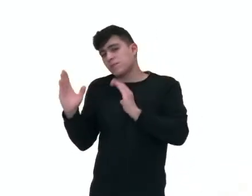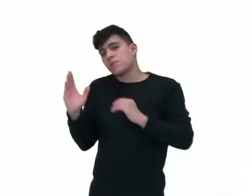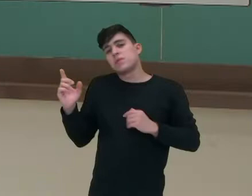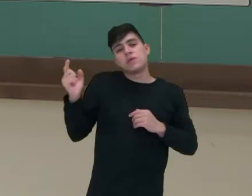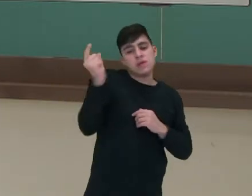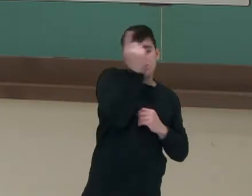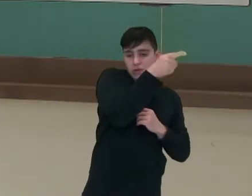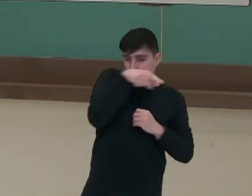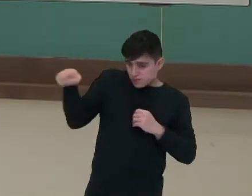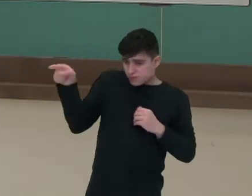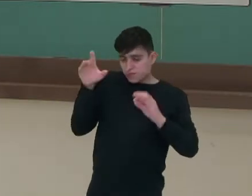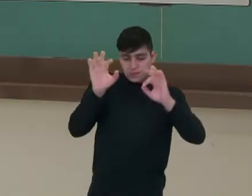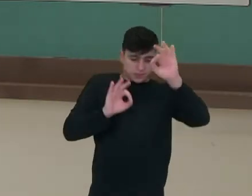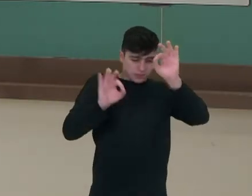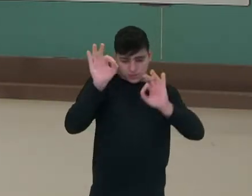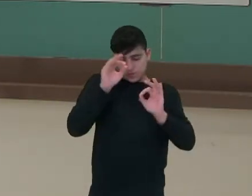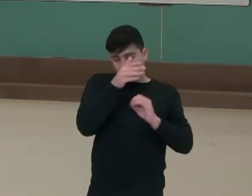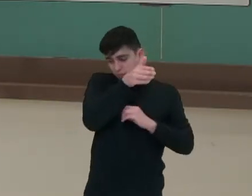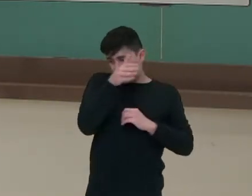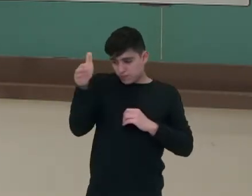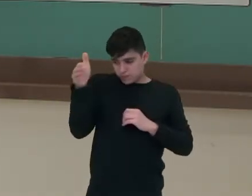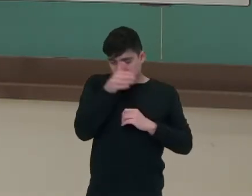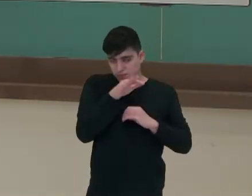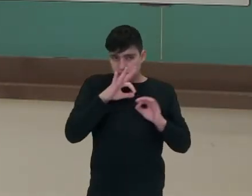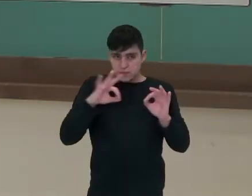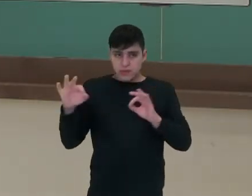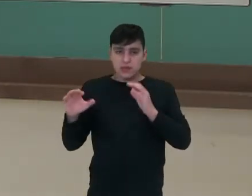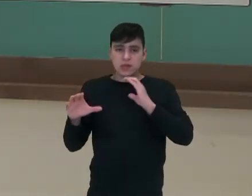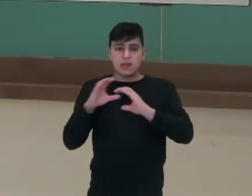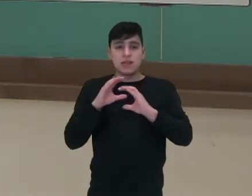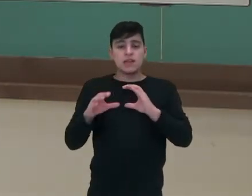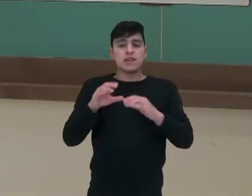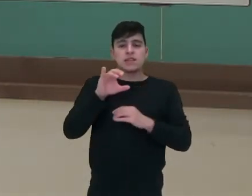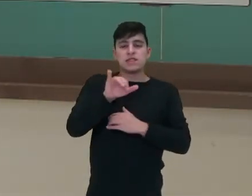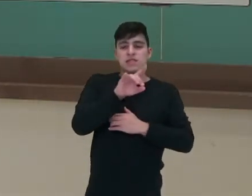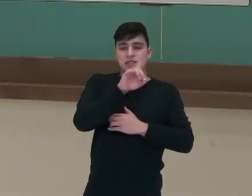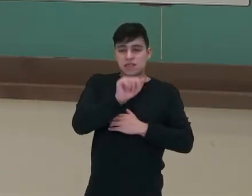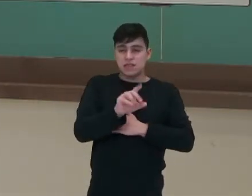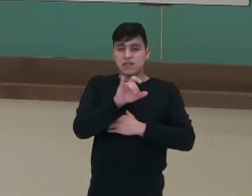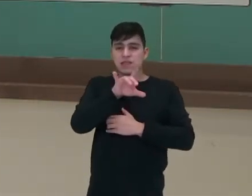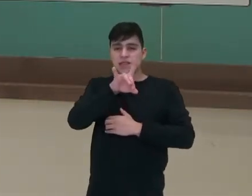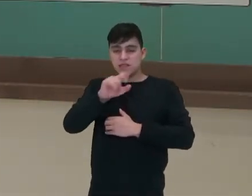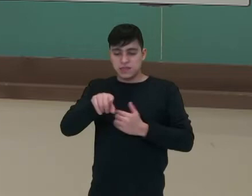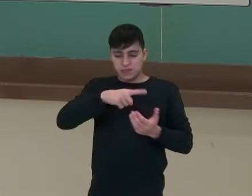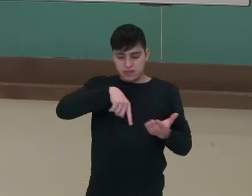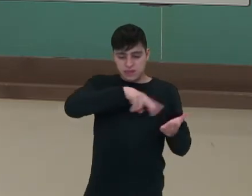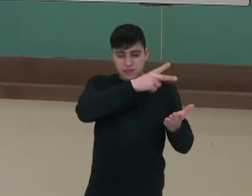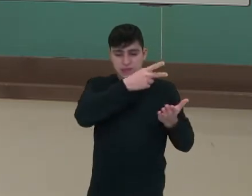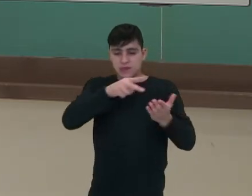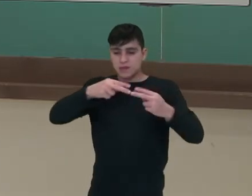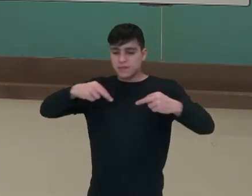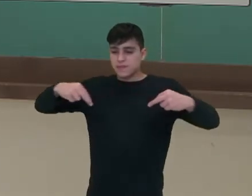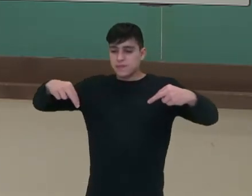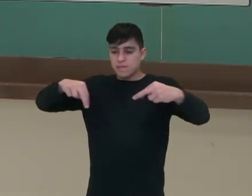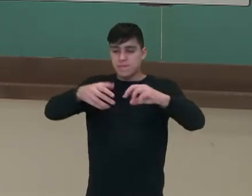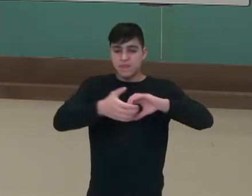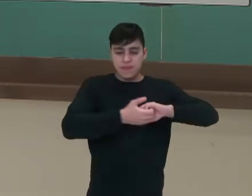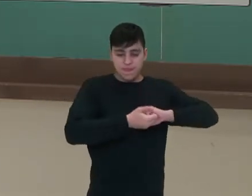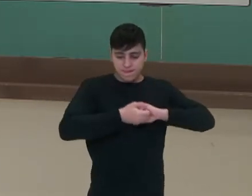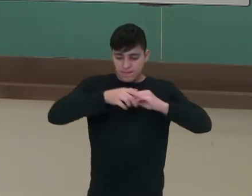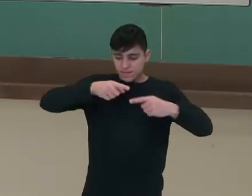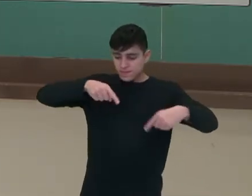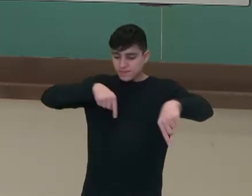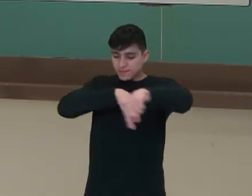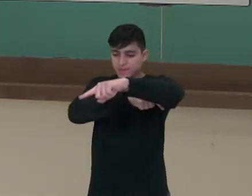vai estar tudo organizadinho aqui. Então, ciranda, cirandinha, vamos todos cirandar, vamos dar a